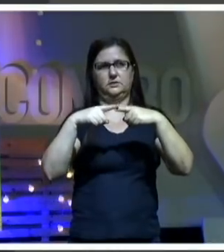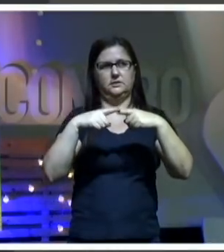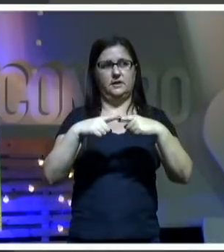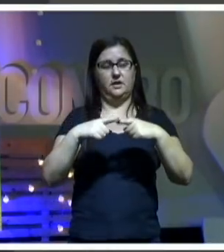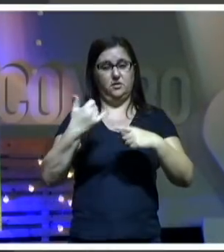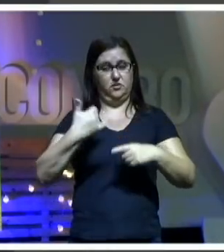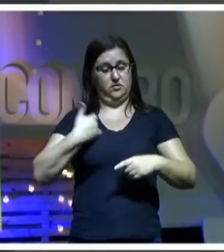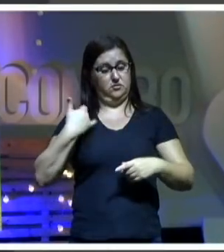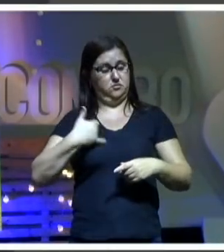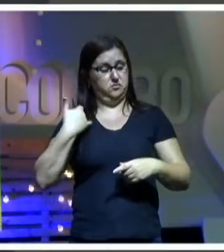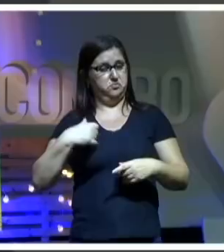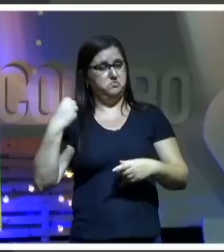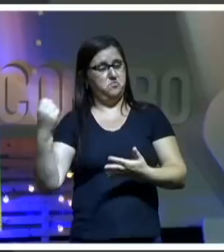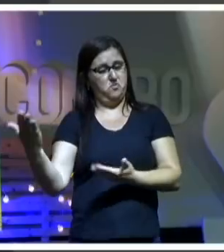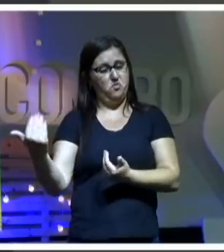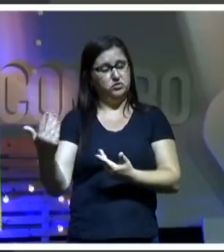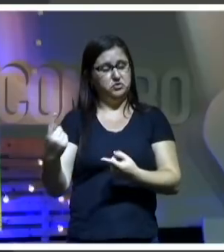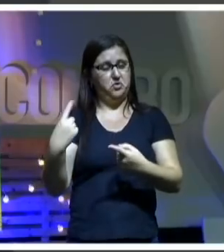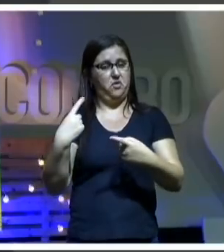música que a gente cantou